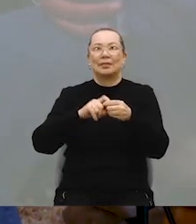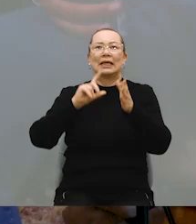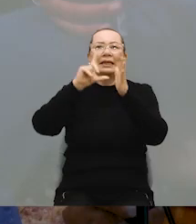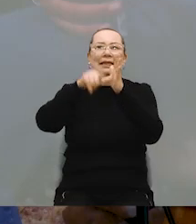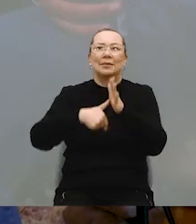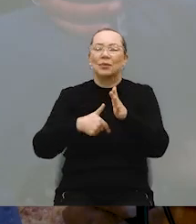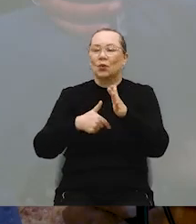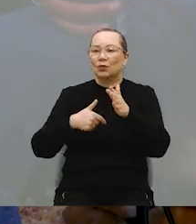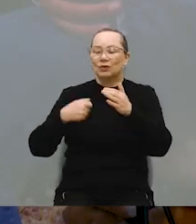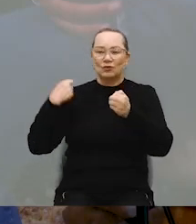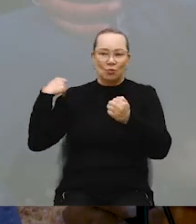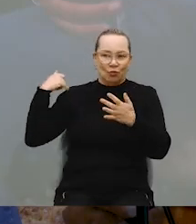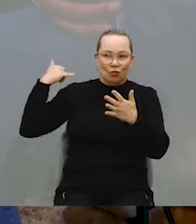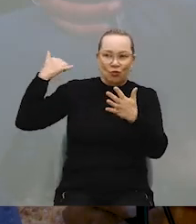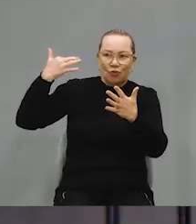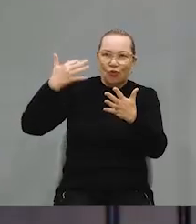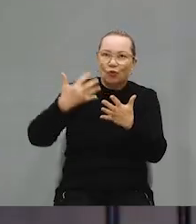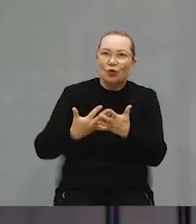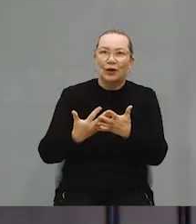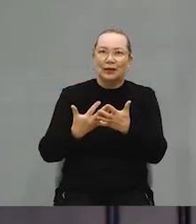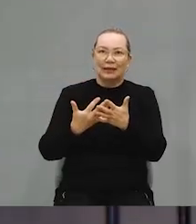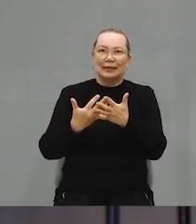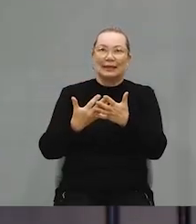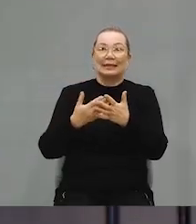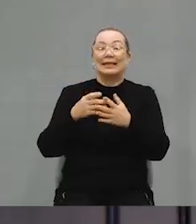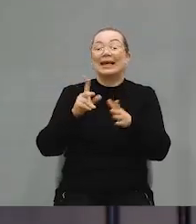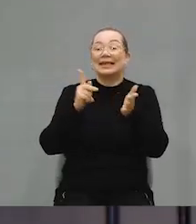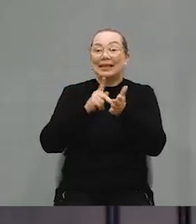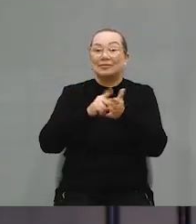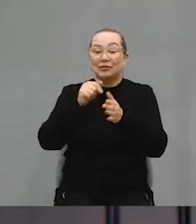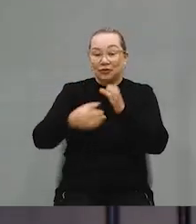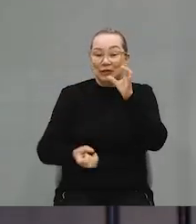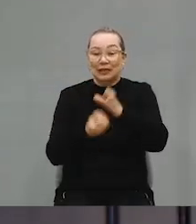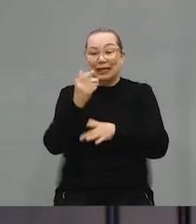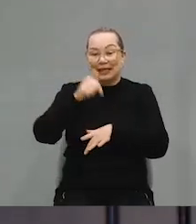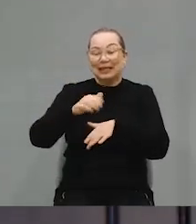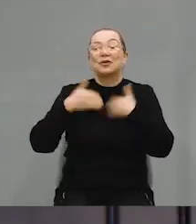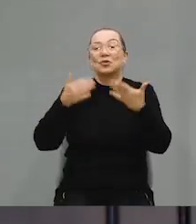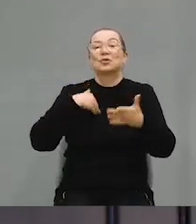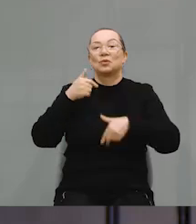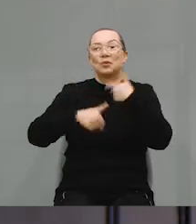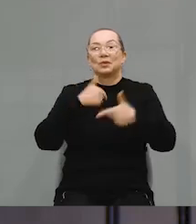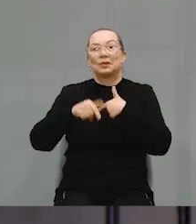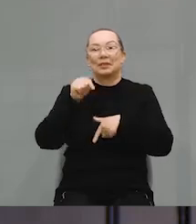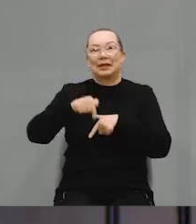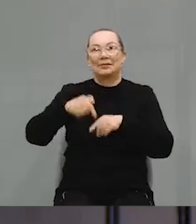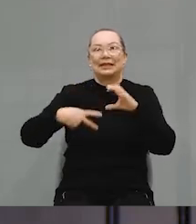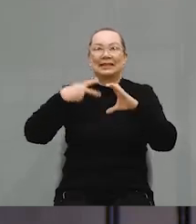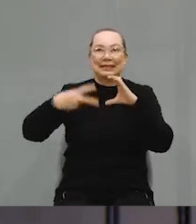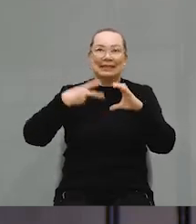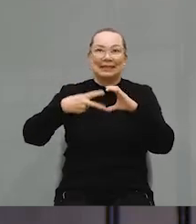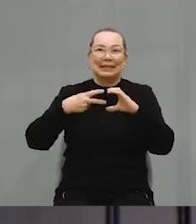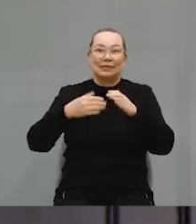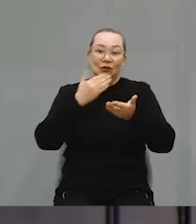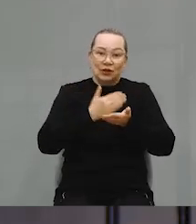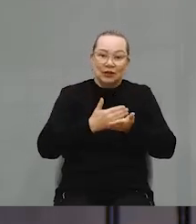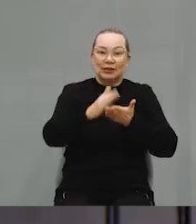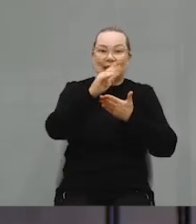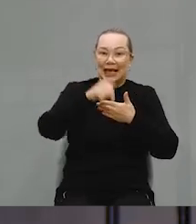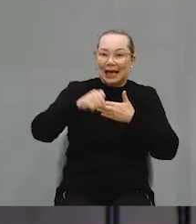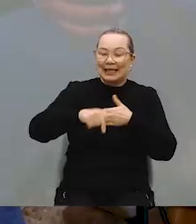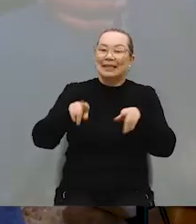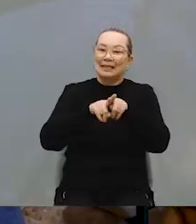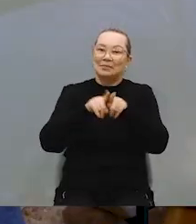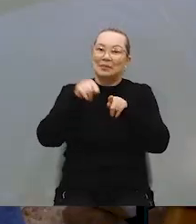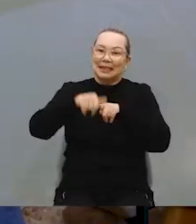depois de toda essa trajetória que nós passamos. A Celeste foi criada aqui, né? Quando eu trabalhava aqui na TV Câmara, e foi lançada aqui no programa Café